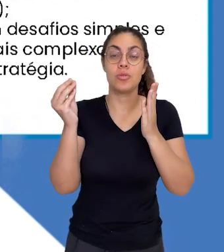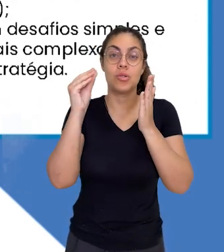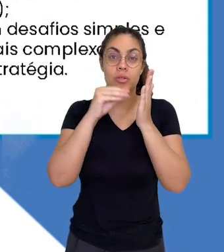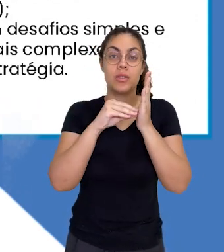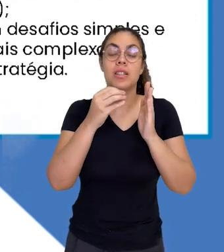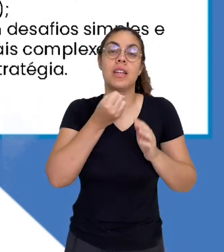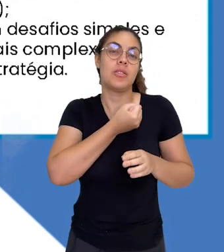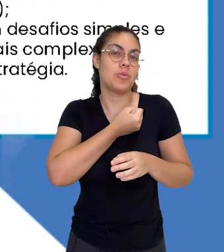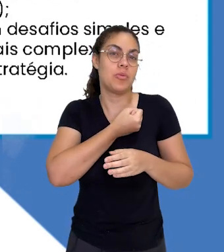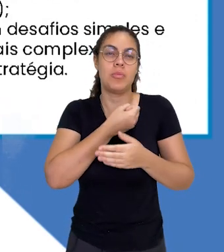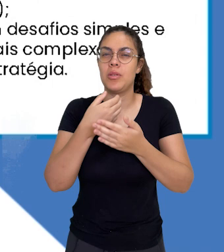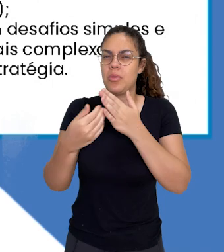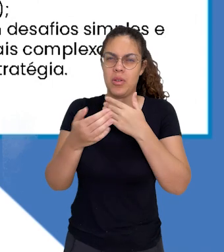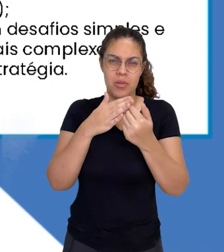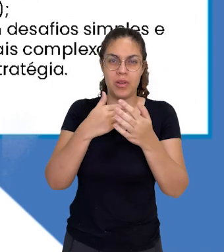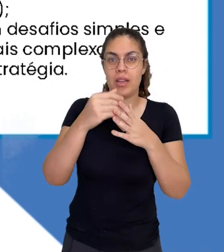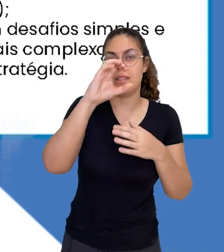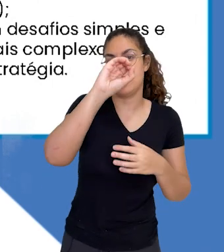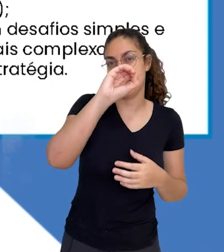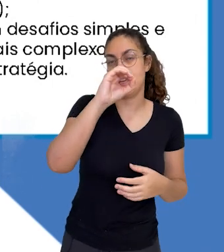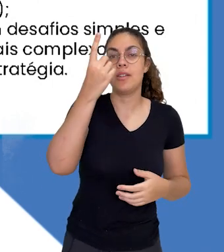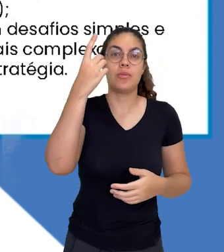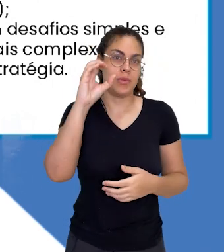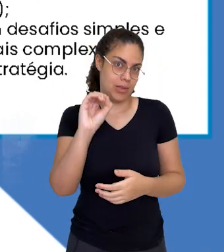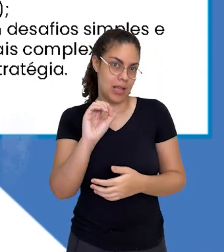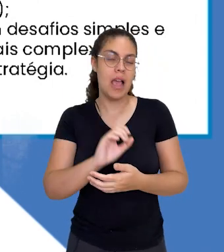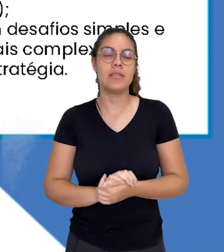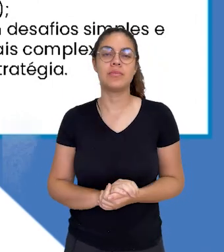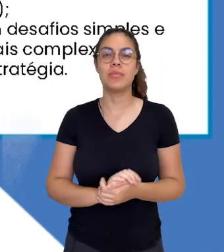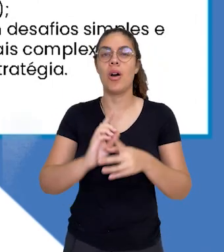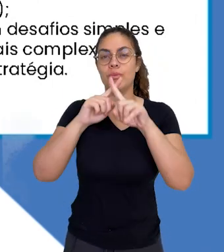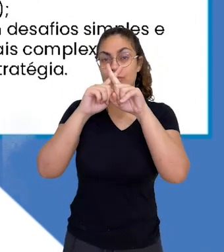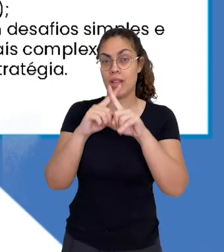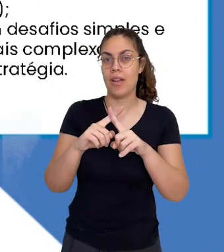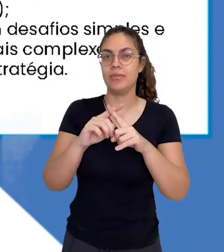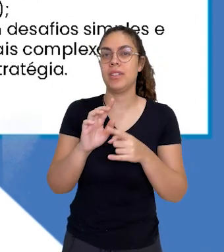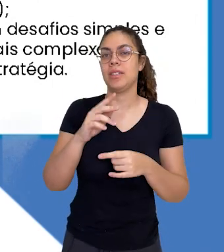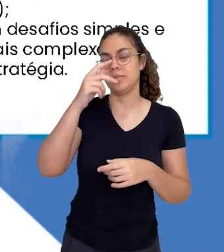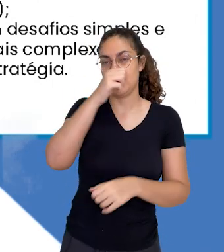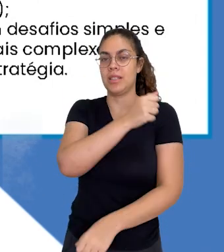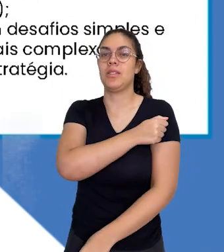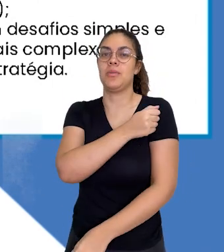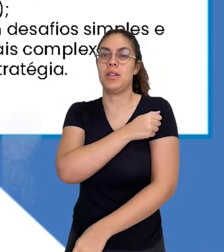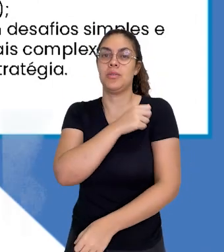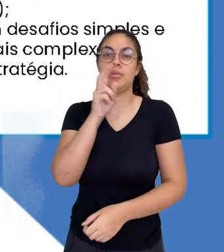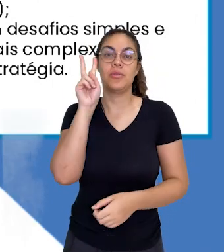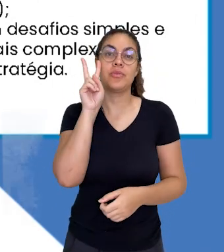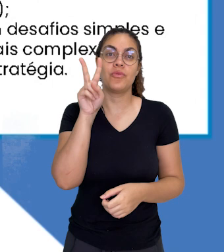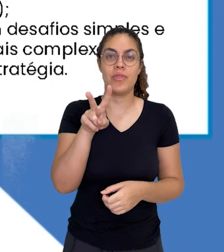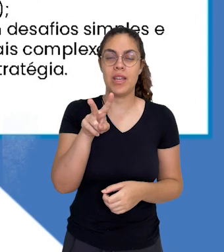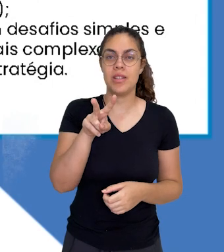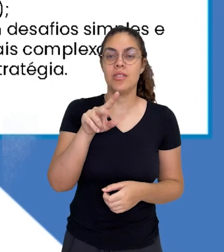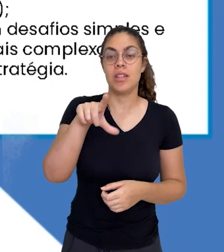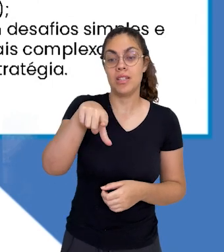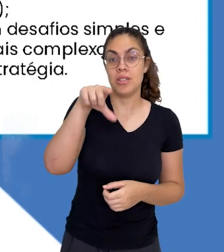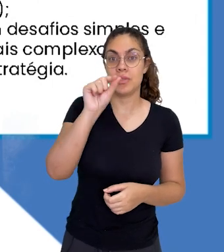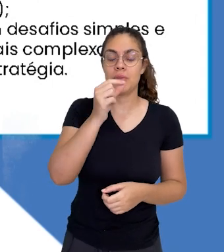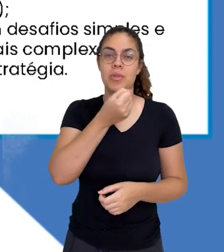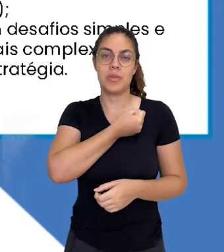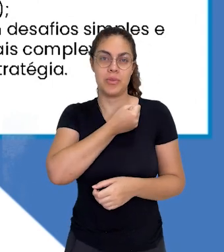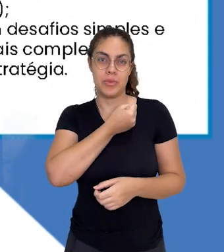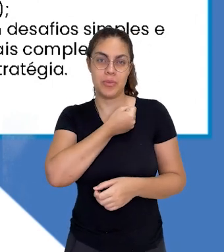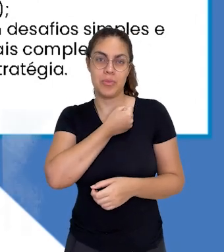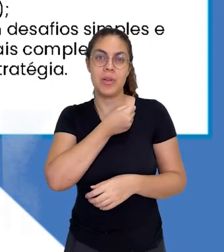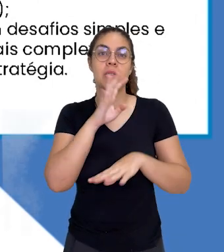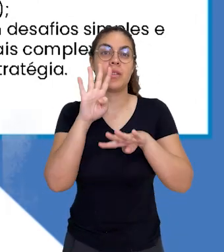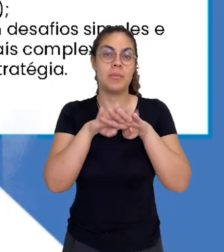preencher a grade com números aleatórios de 0 a 10 o desafio é que os estudantes entre na grade e colete um número que torna a